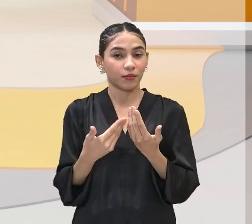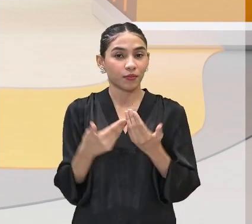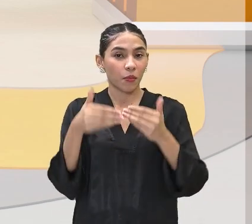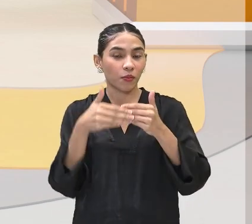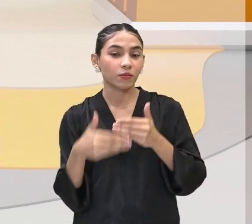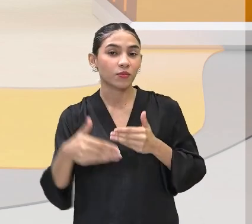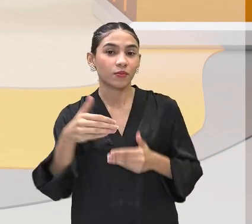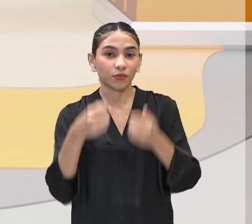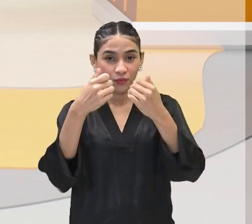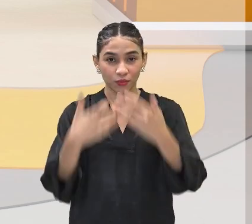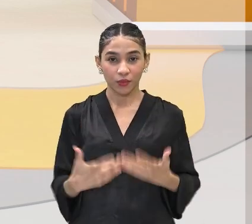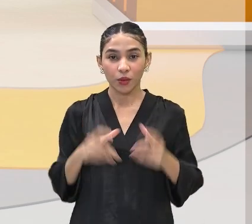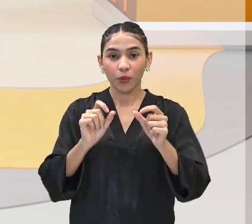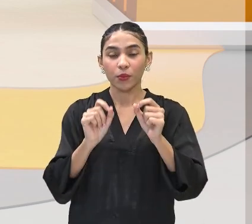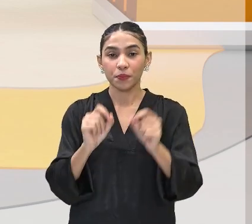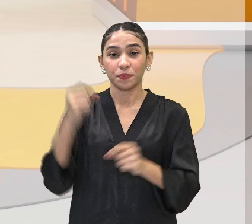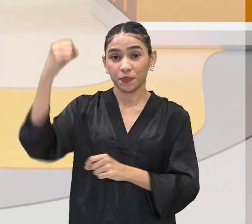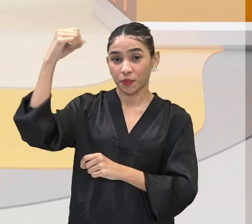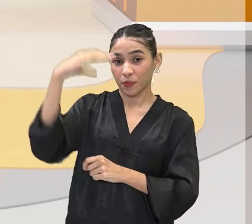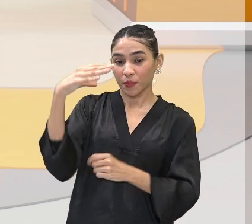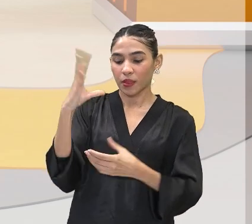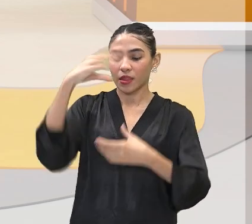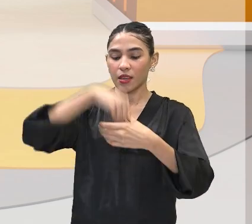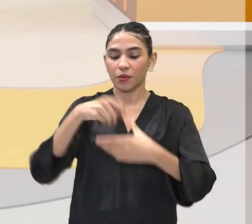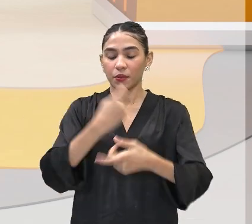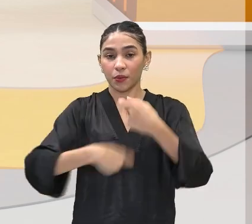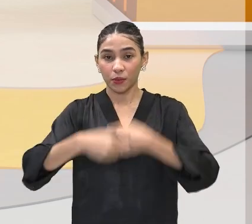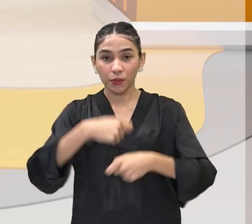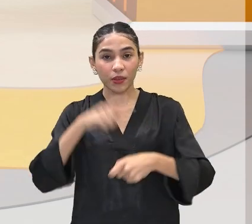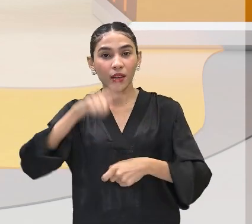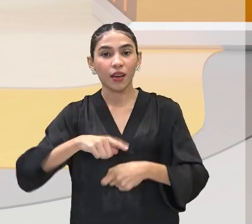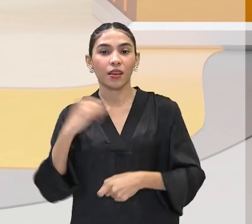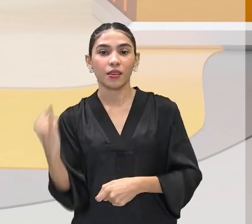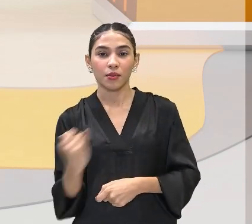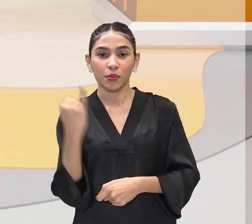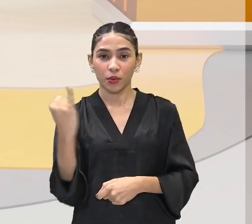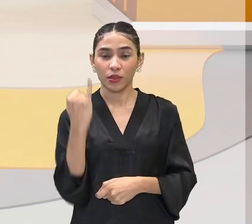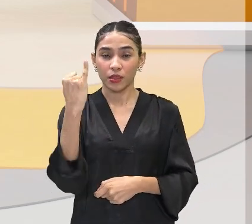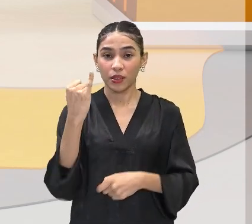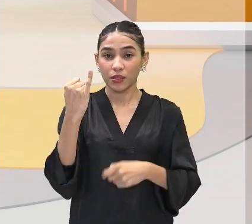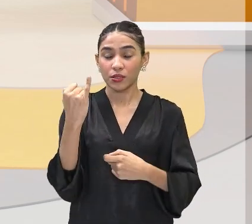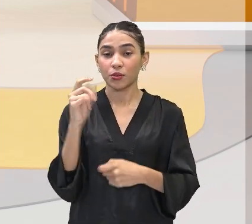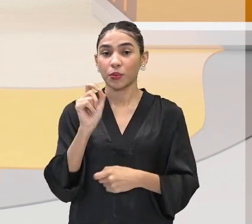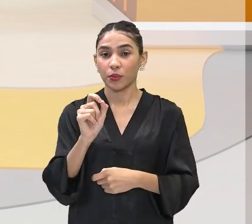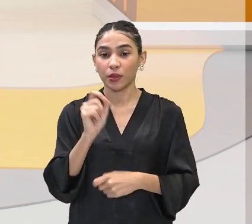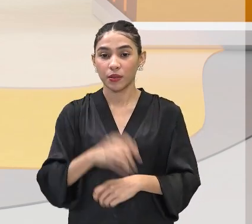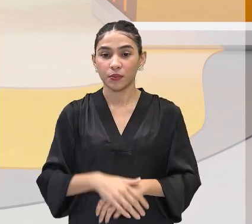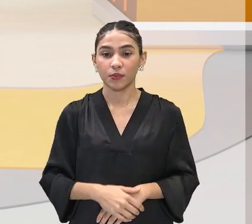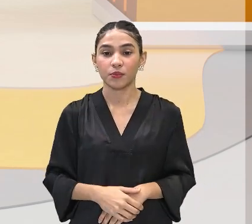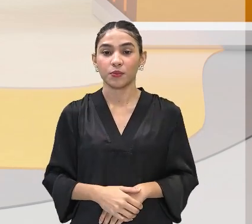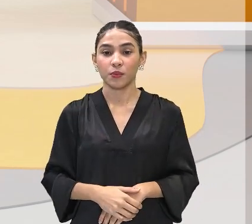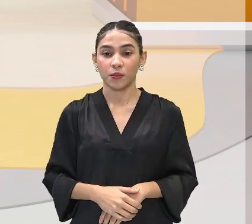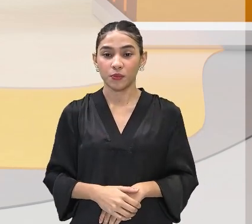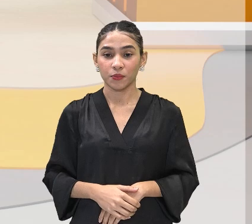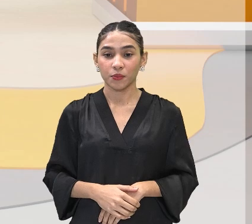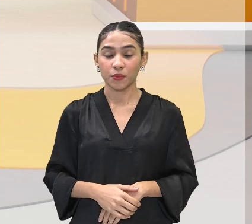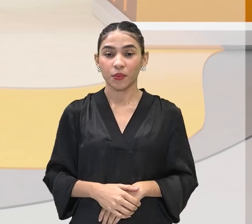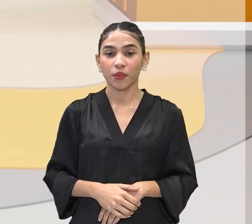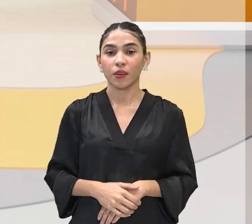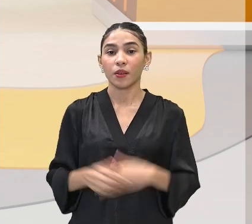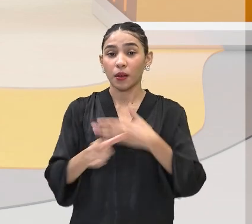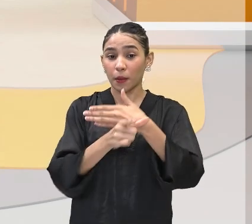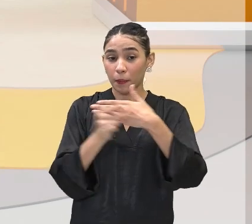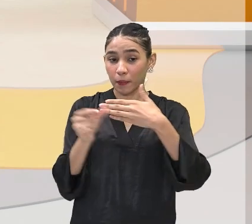falarmos sobre o iluminismo na economia, é importante chamarmos um